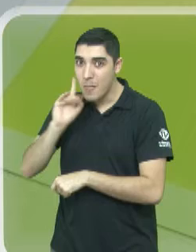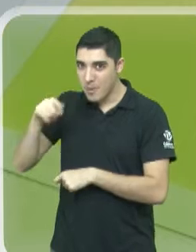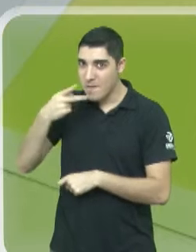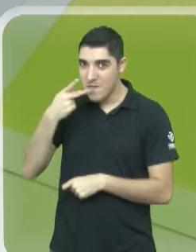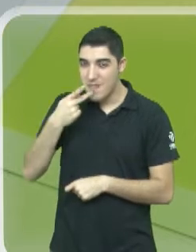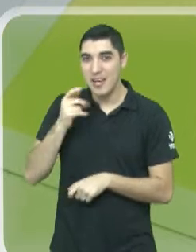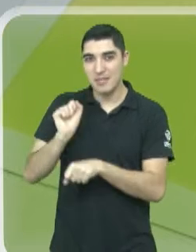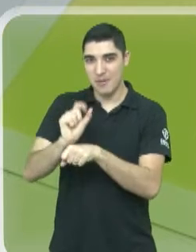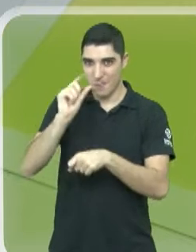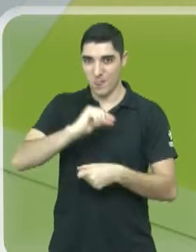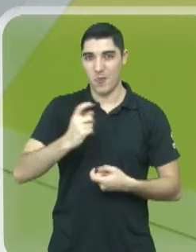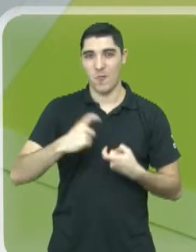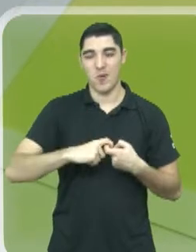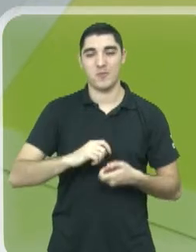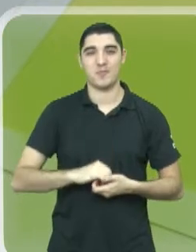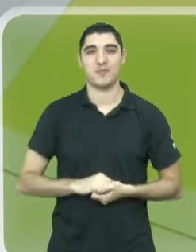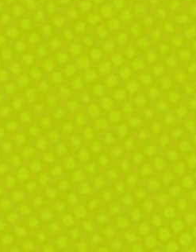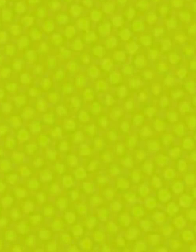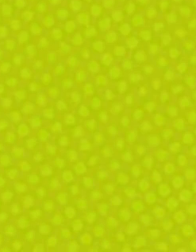Rapidinho a gente volta.